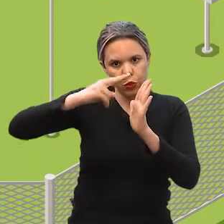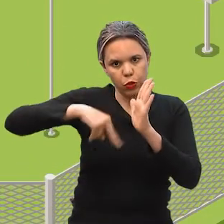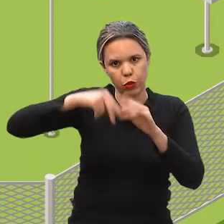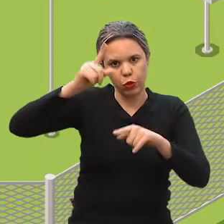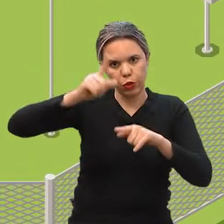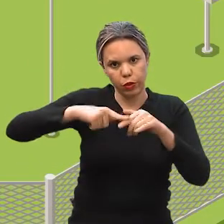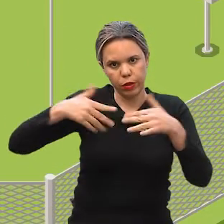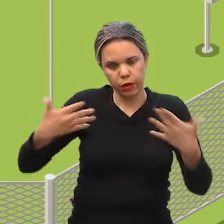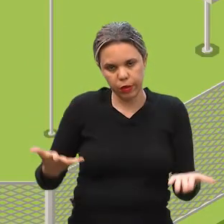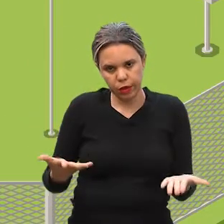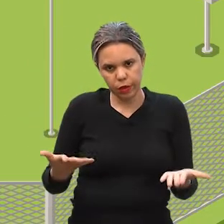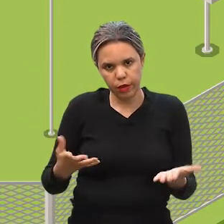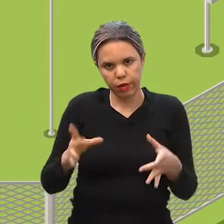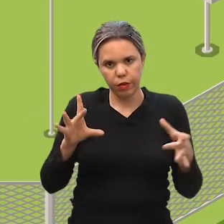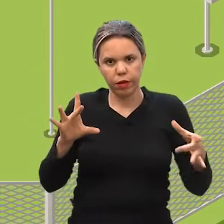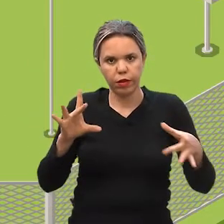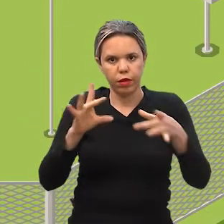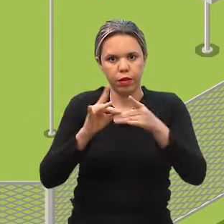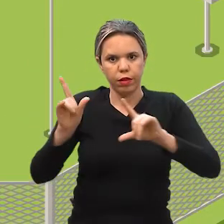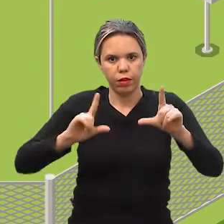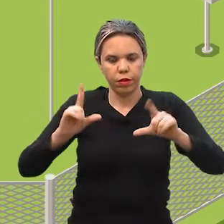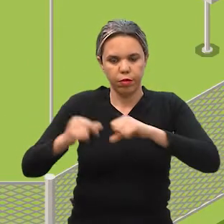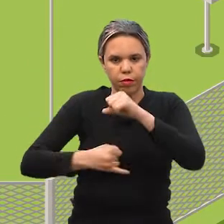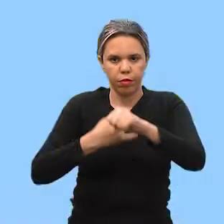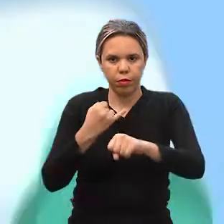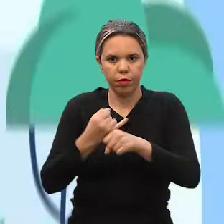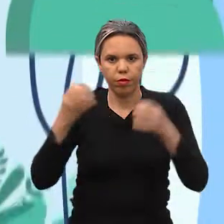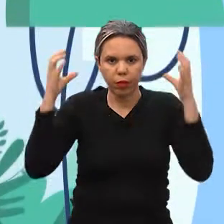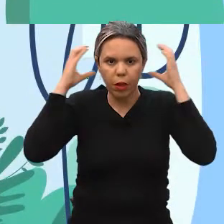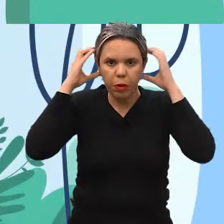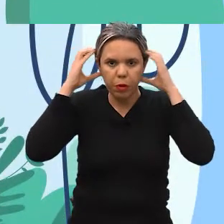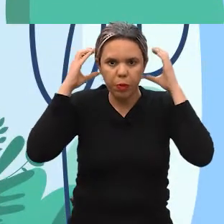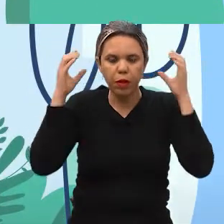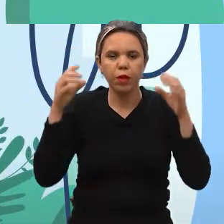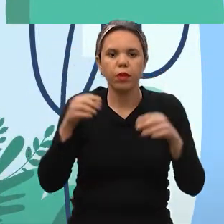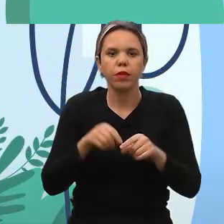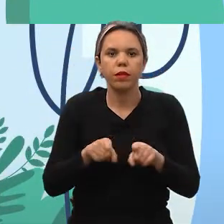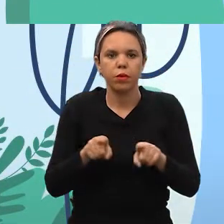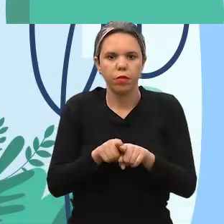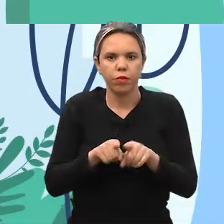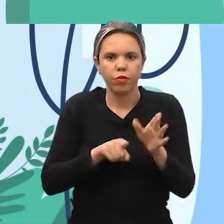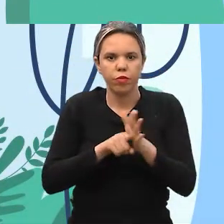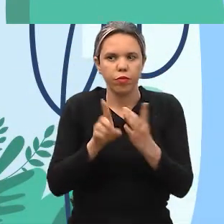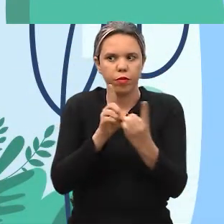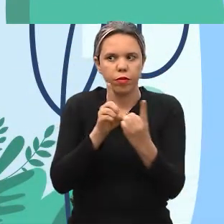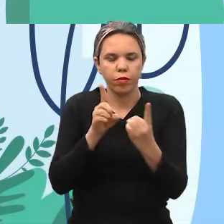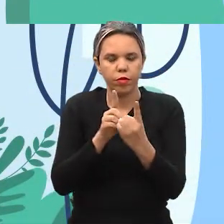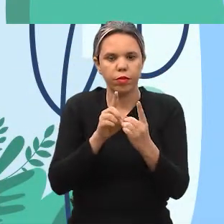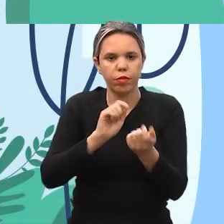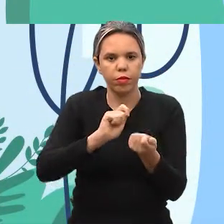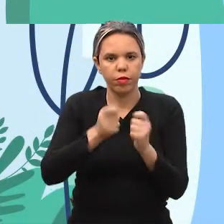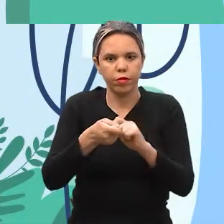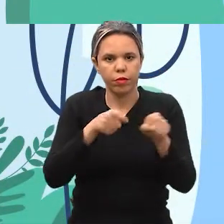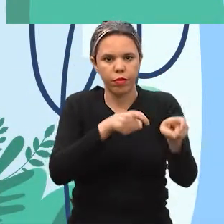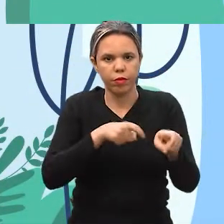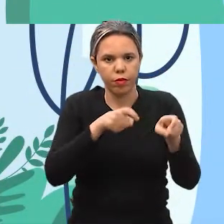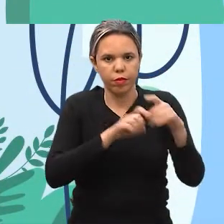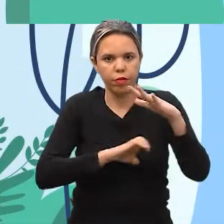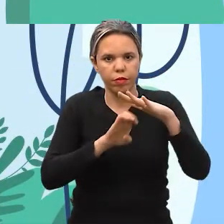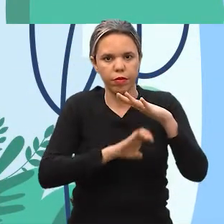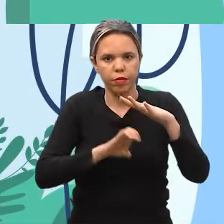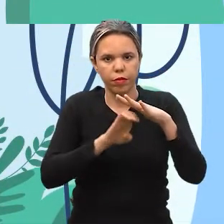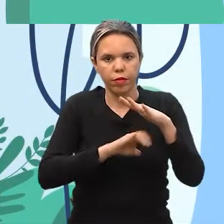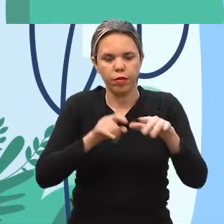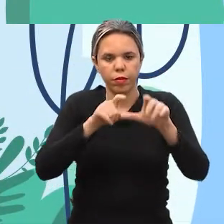materiais que serão veiculados na TV, internet ou rádio. Presta consultoria personalizada para fazendeiros e empresas